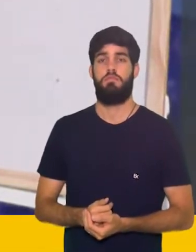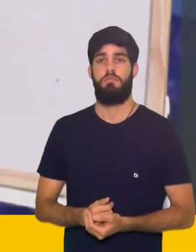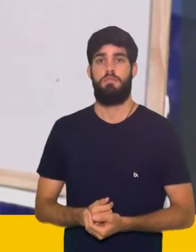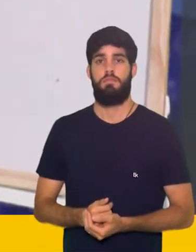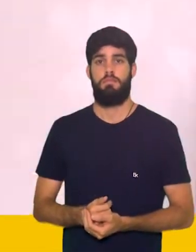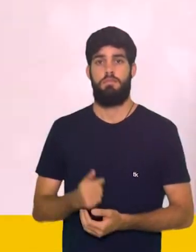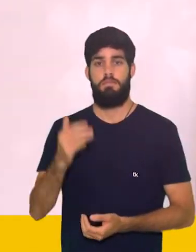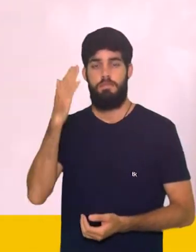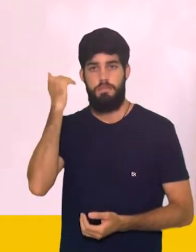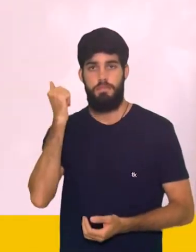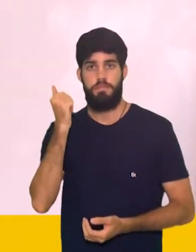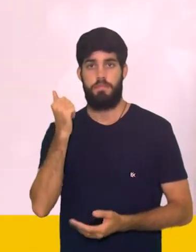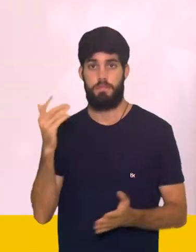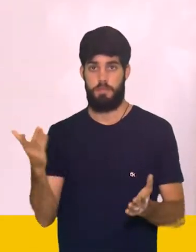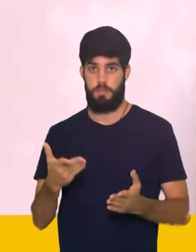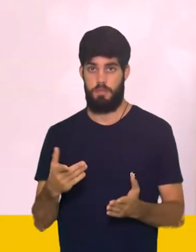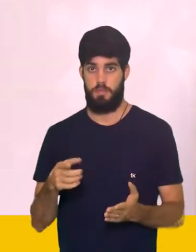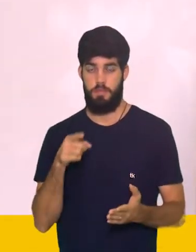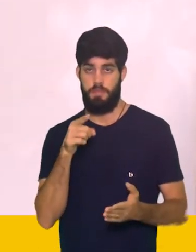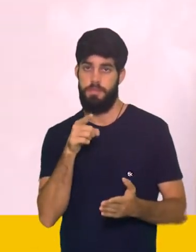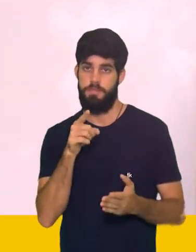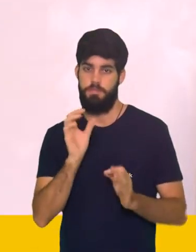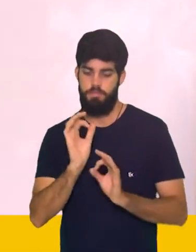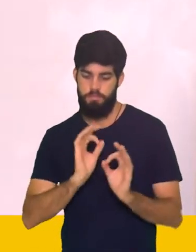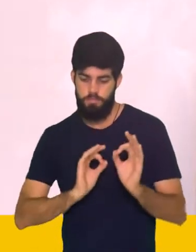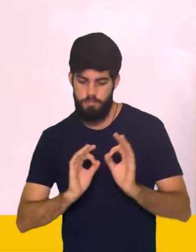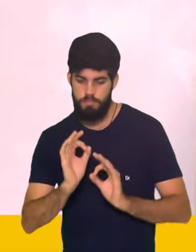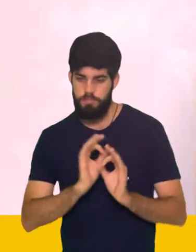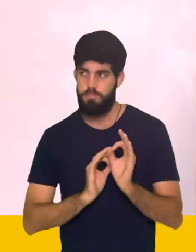disso, agora você vai delimitar.